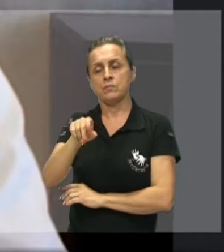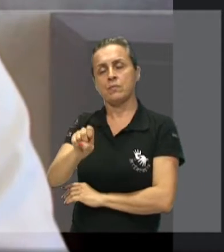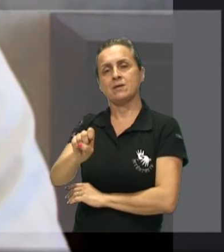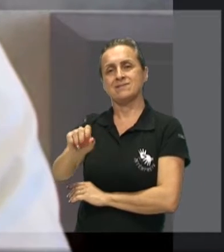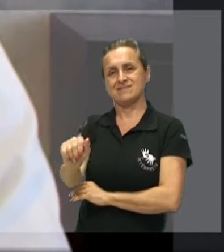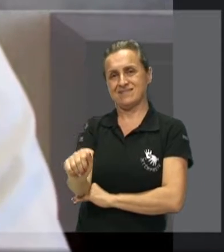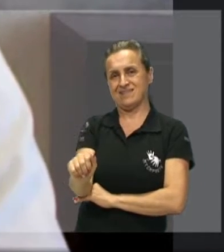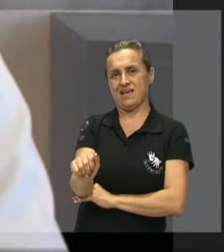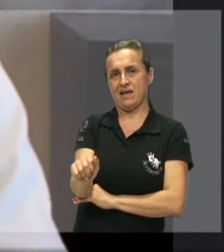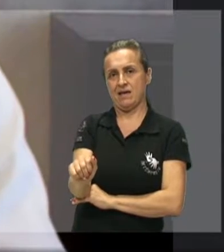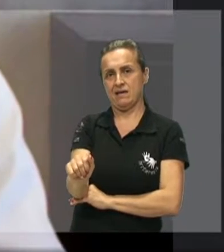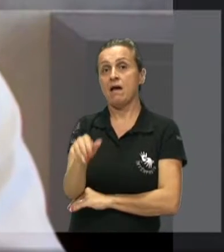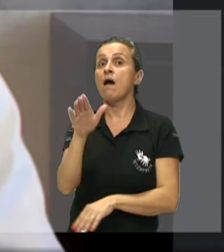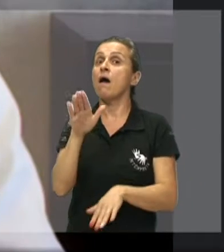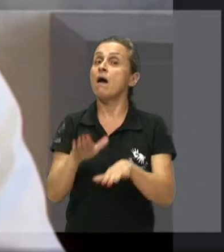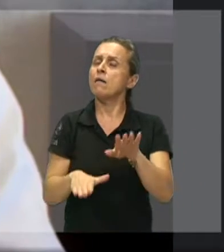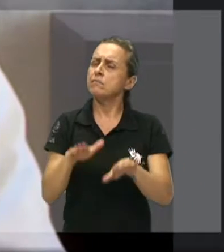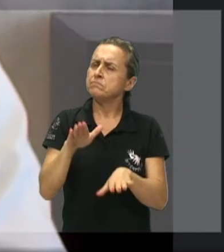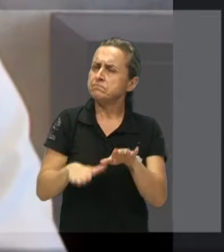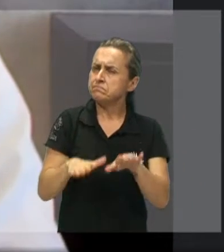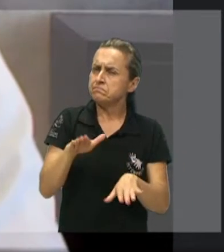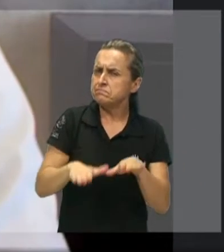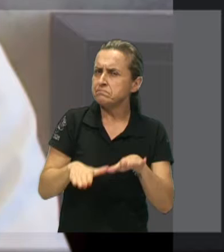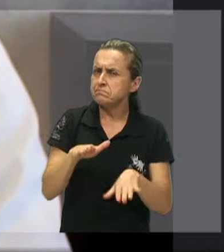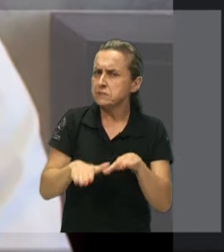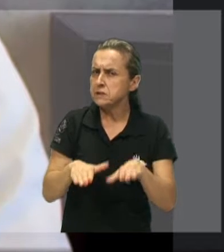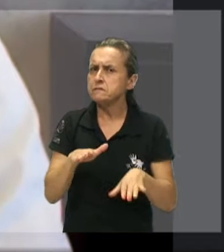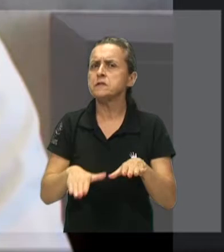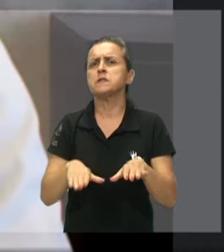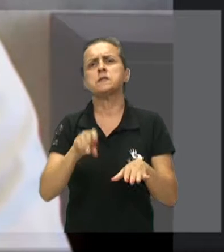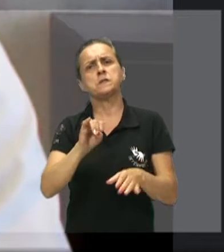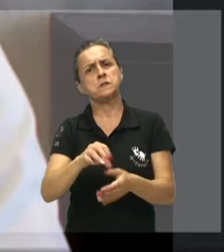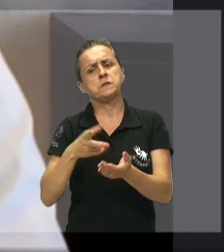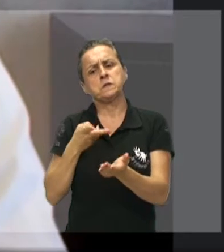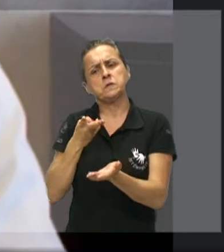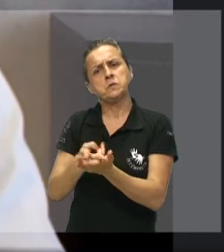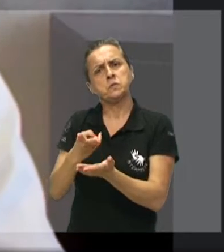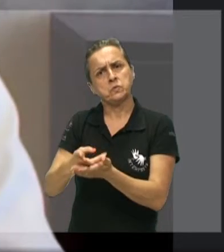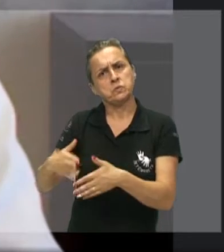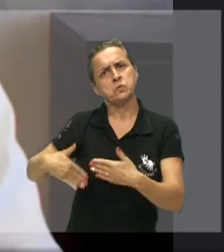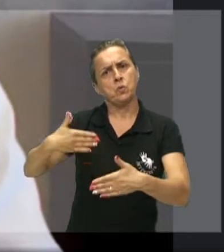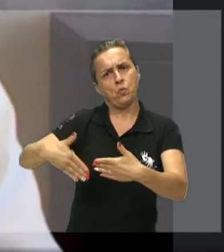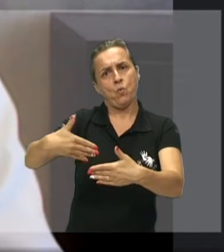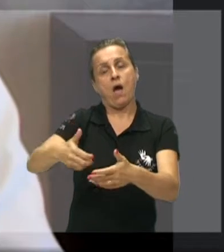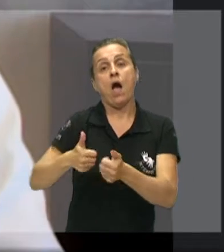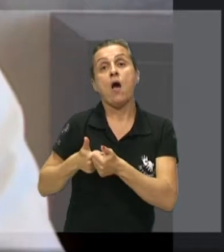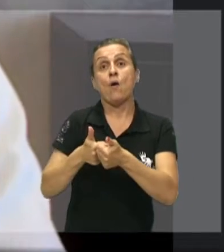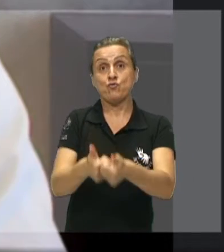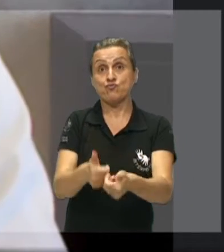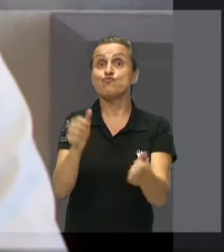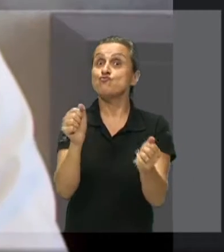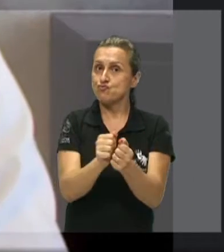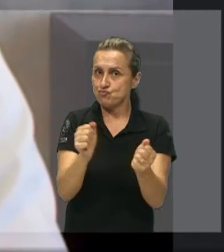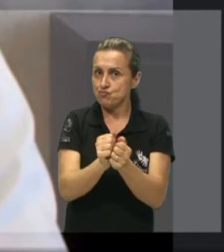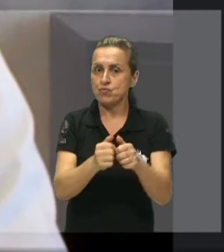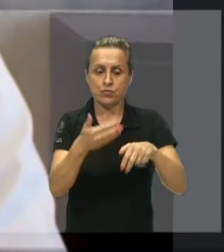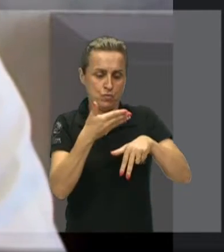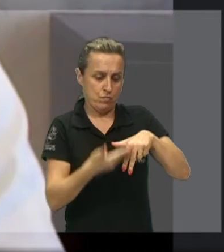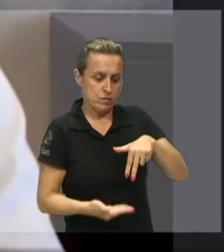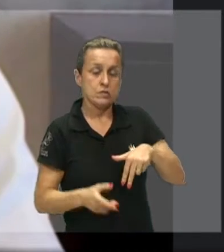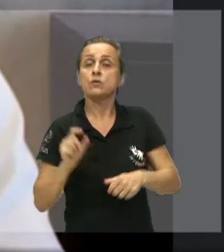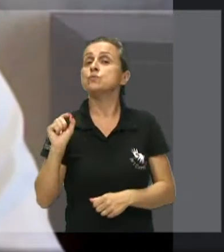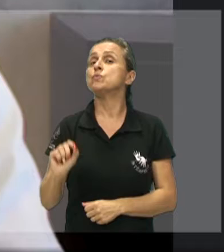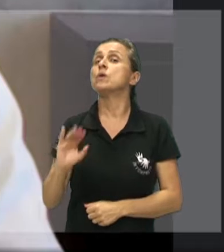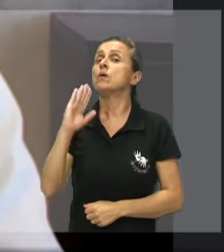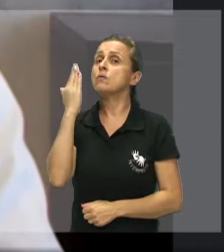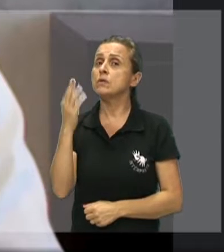Às vezes, em decorrência da continuidade do acompanhamento do paciente, o que ocorre é que o PSA pode